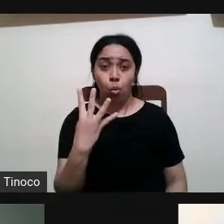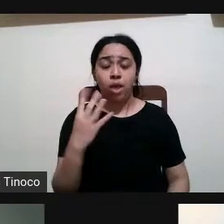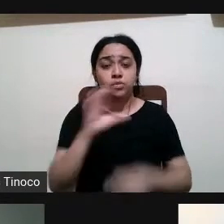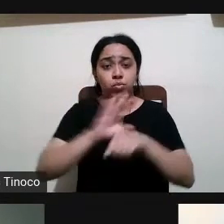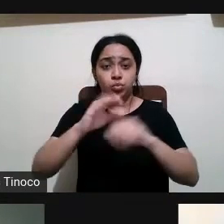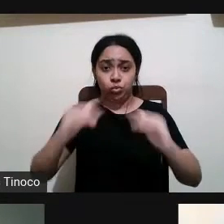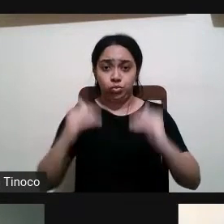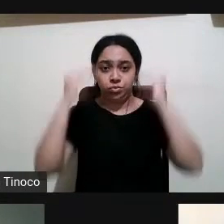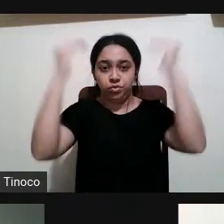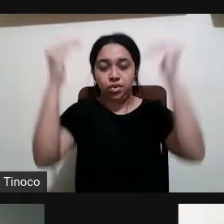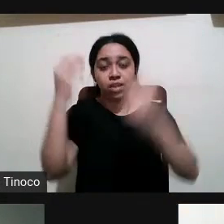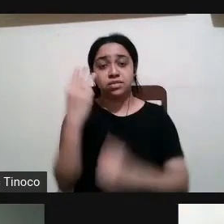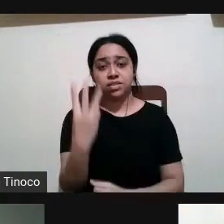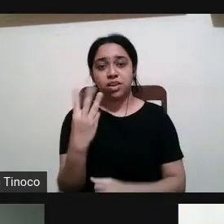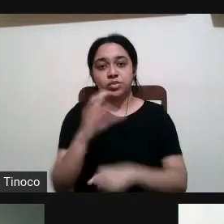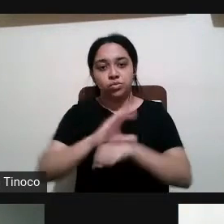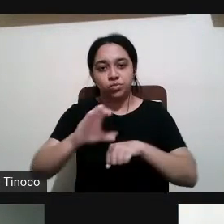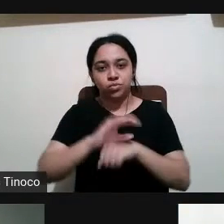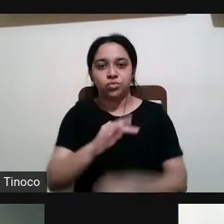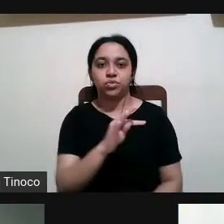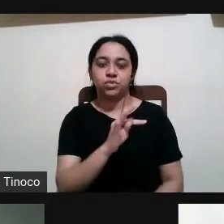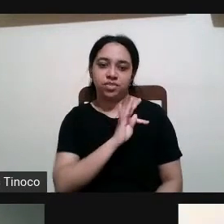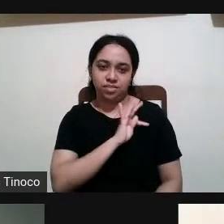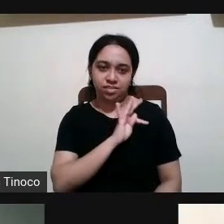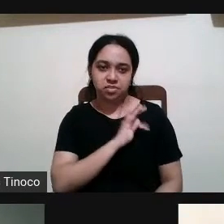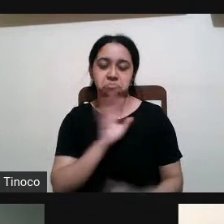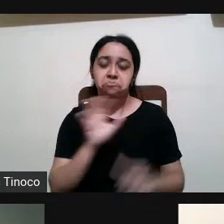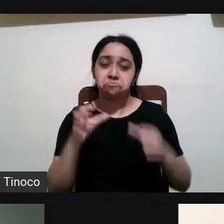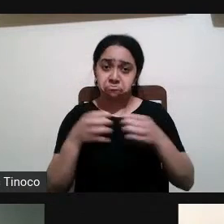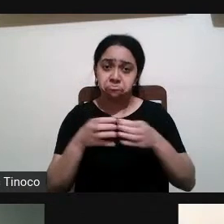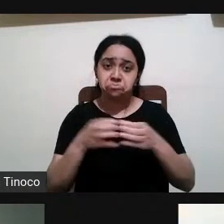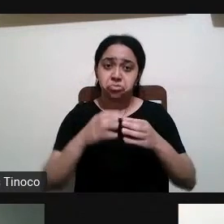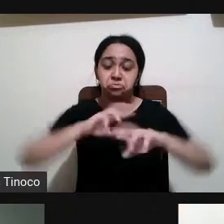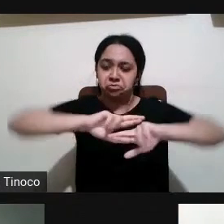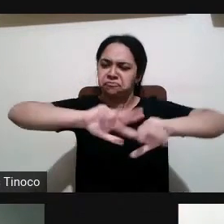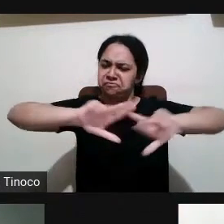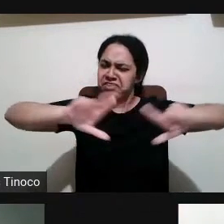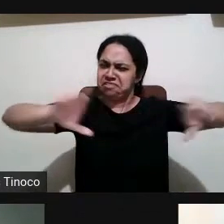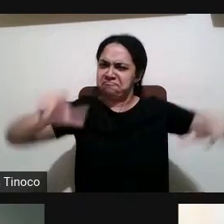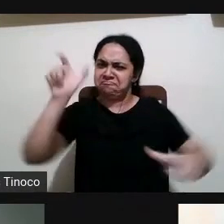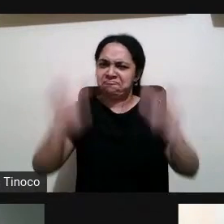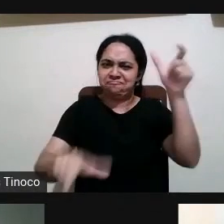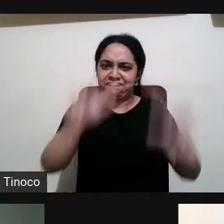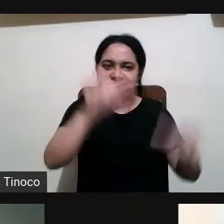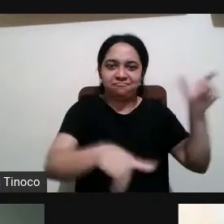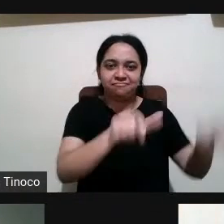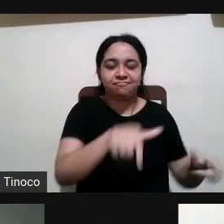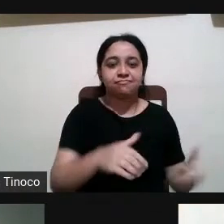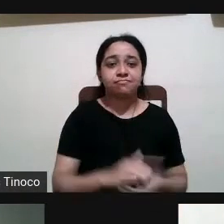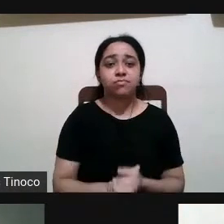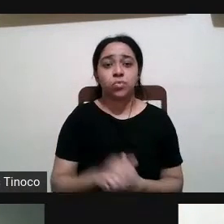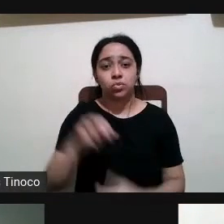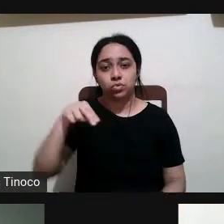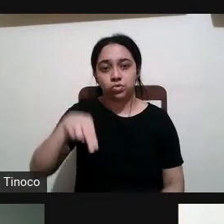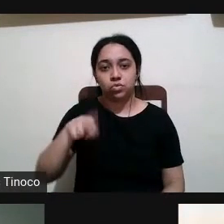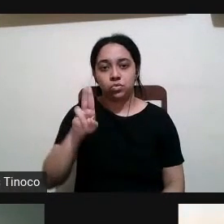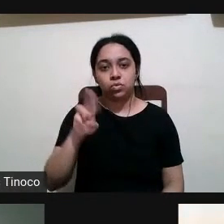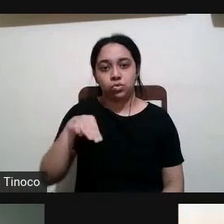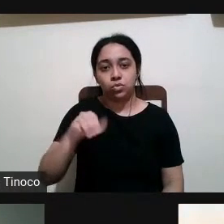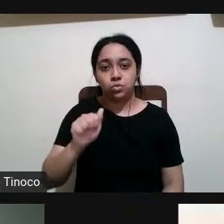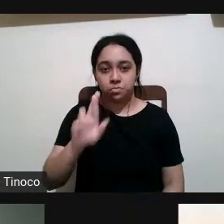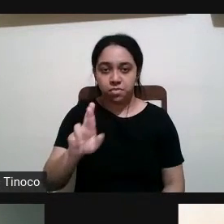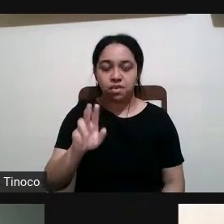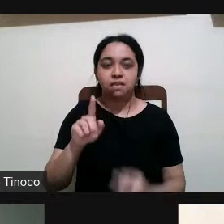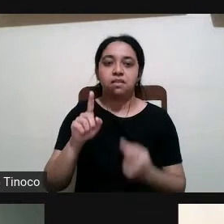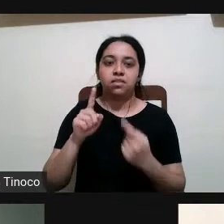e 3 cursos técnicos, né? Temos aí uma equipe multidisciplinar, O Numar, além de Isabel, também tem Caio. O